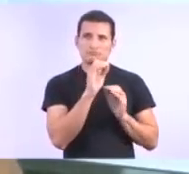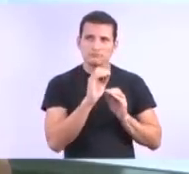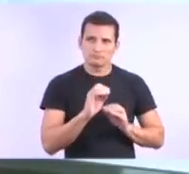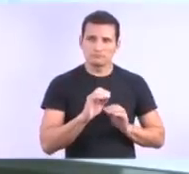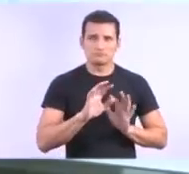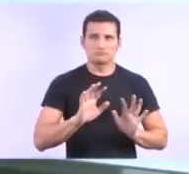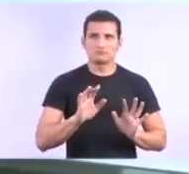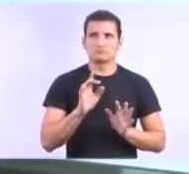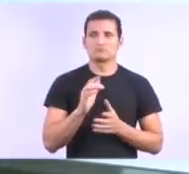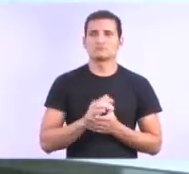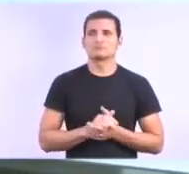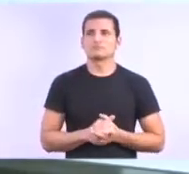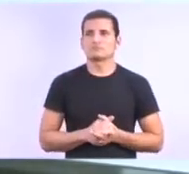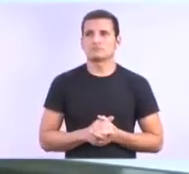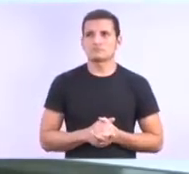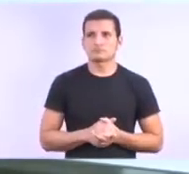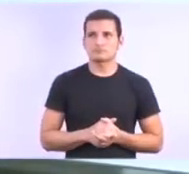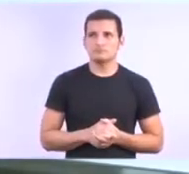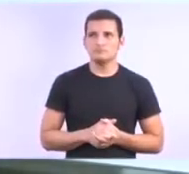isso.